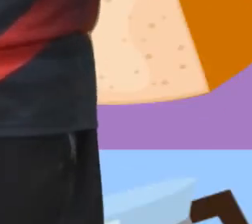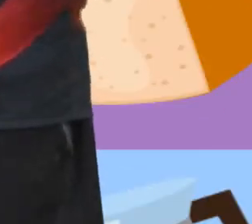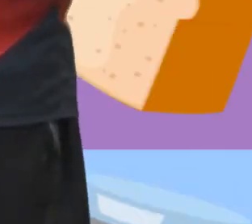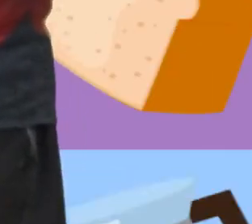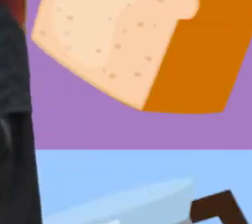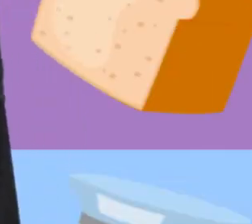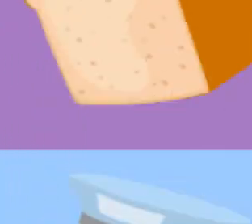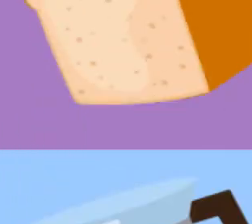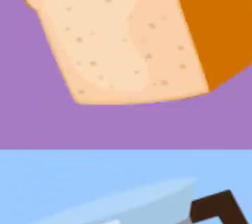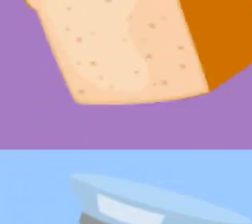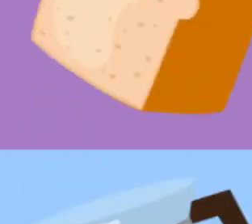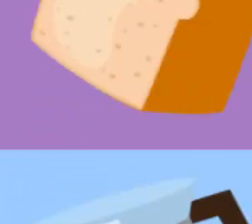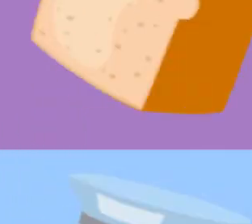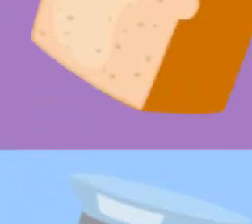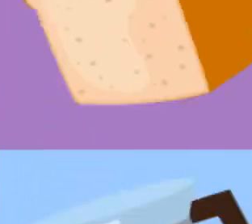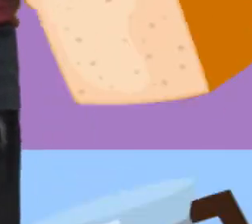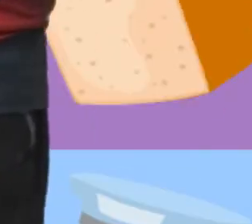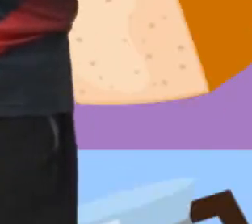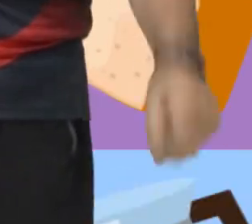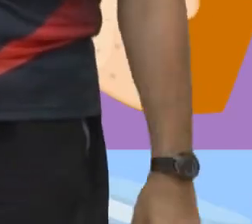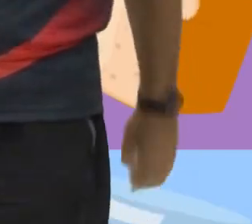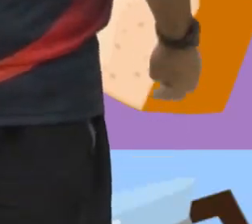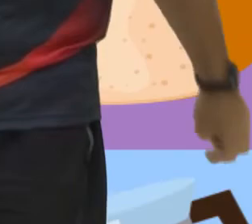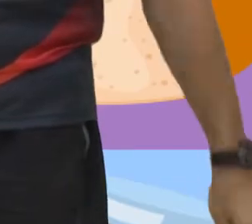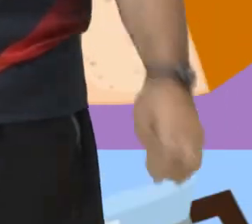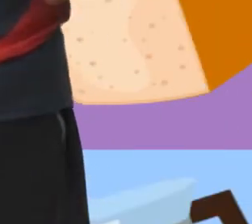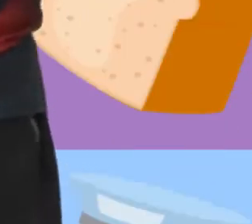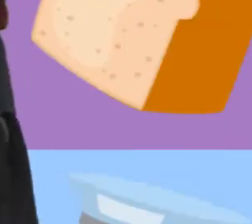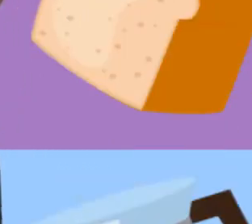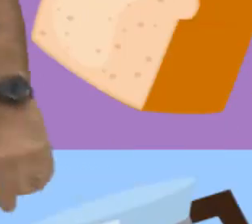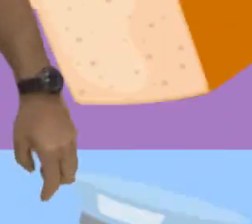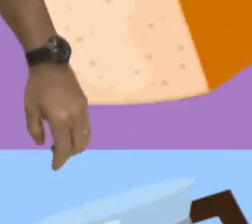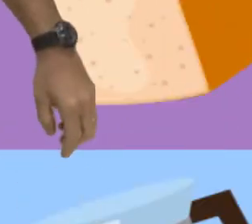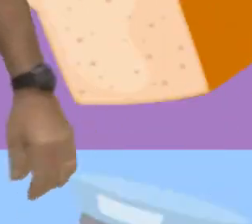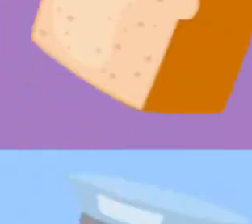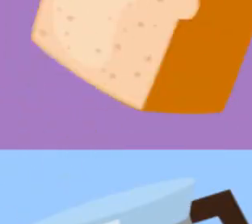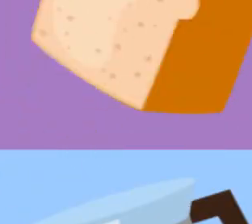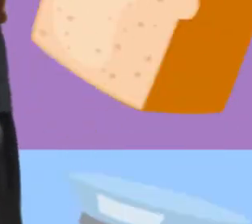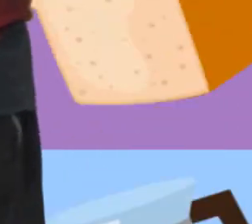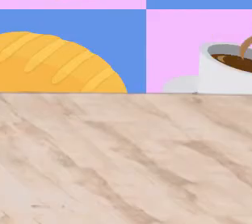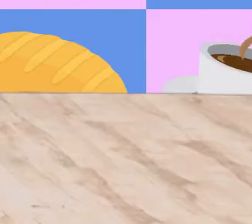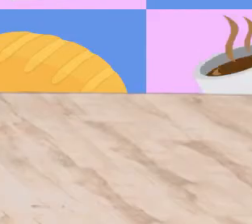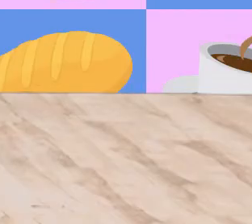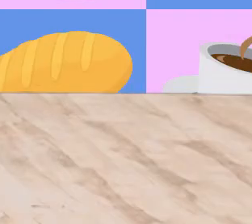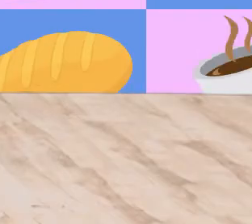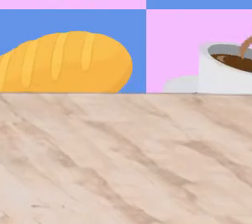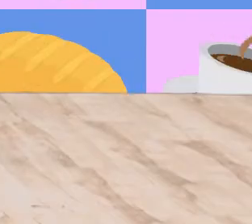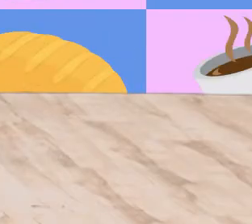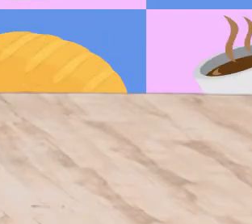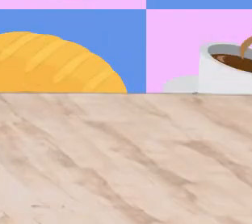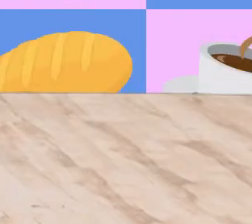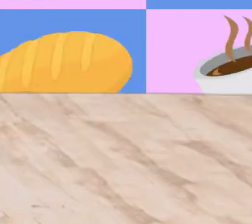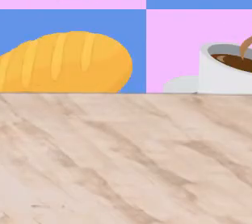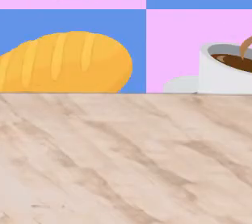Pois forte eu quero ser. Eu vou.